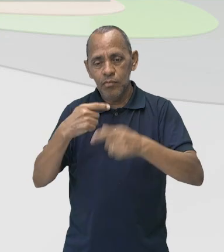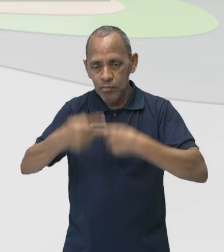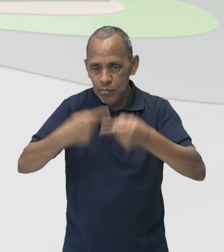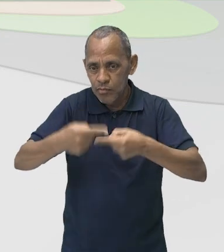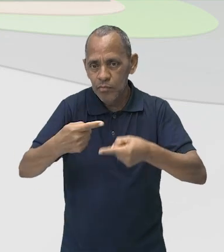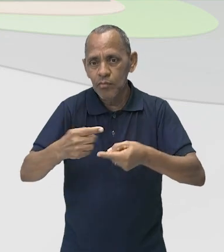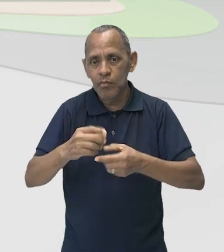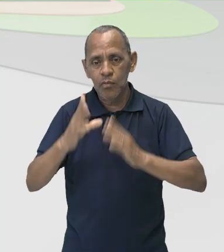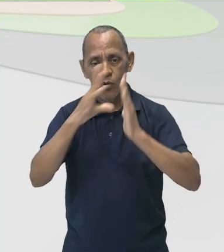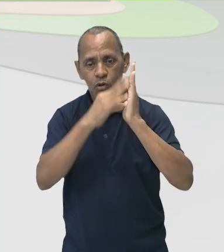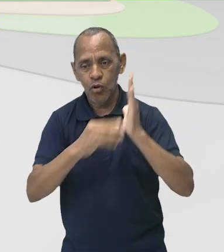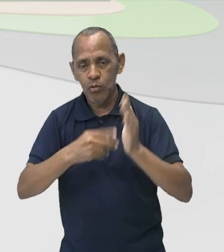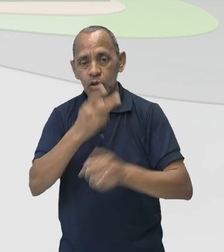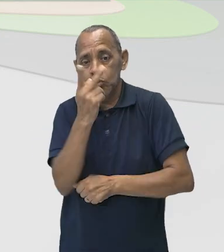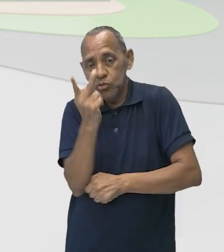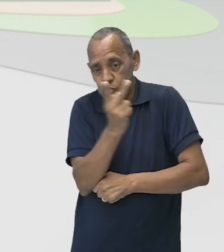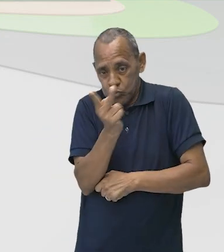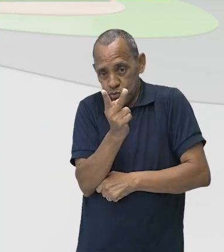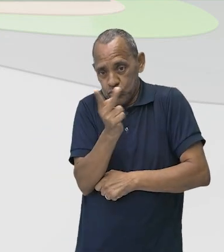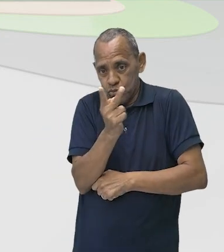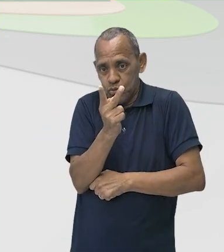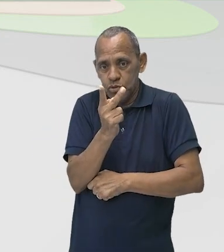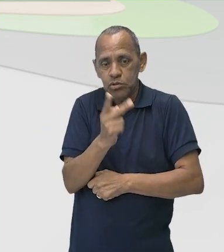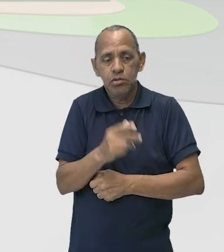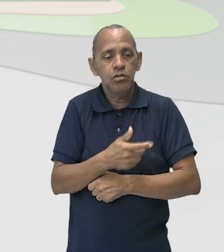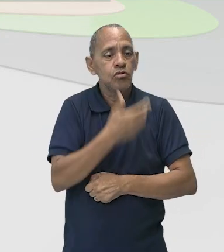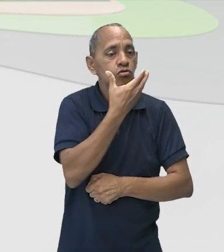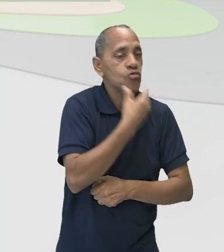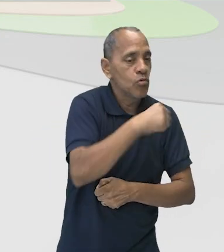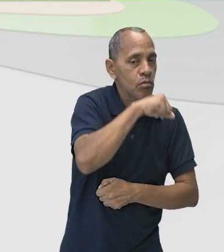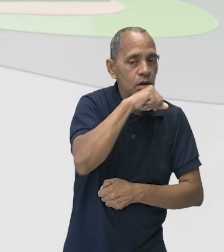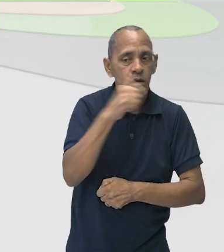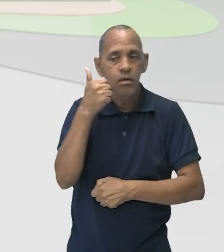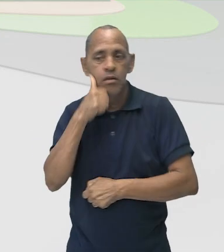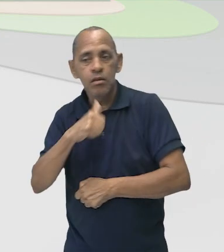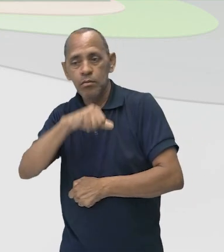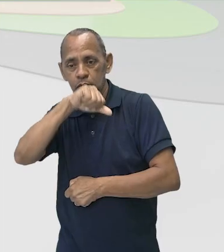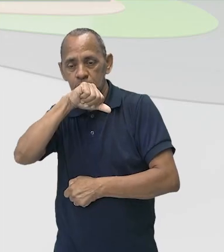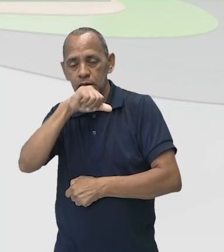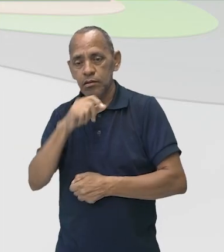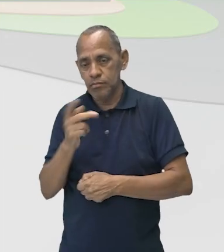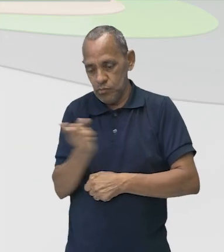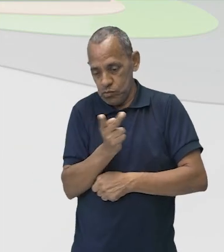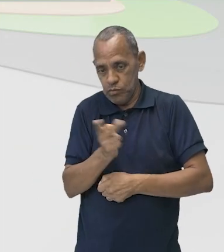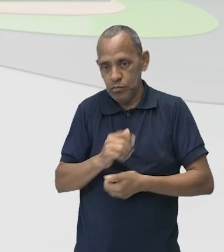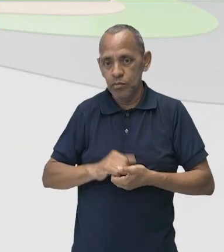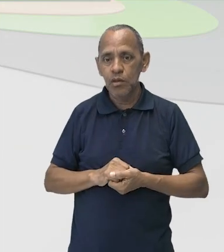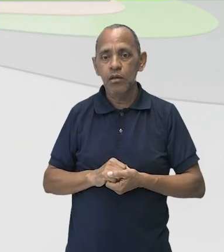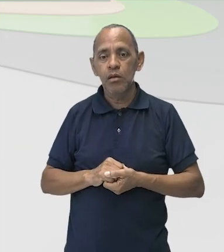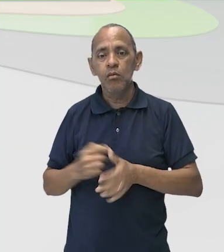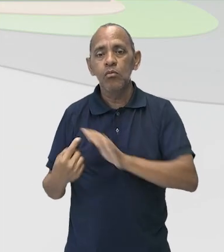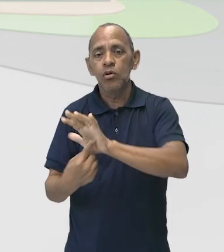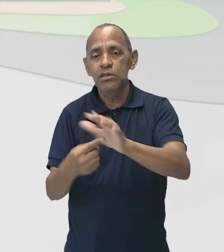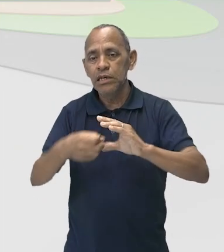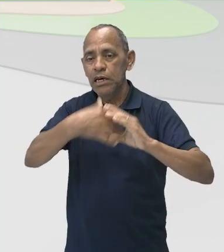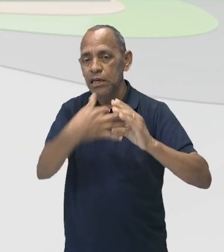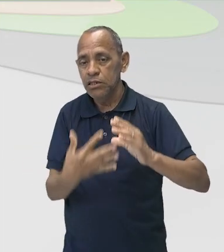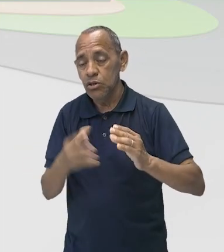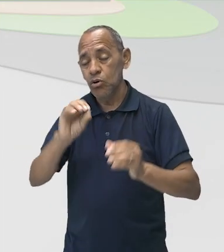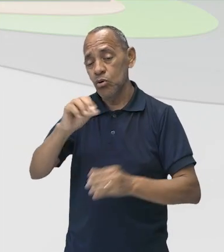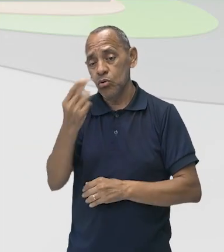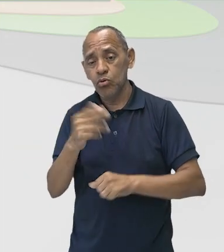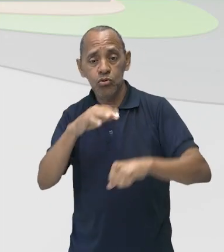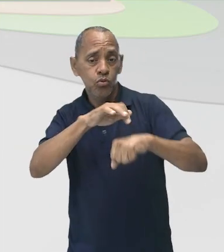herdar duas cópias de um gene alterado, uma da mãe e uma do pai, para manifestar a característica